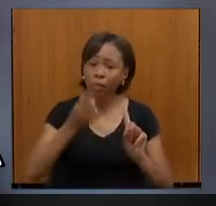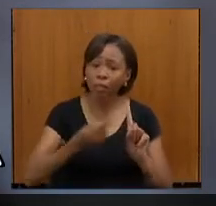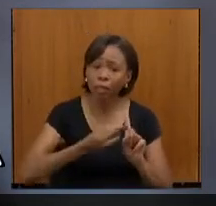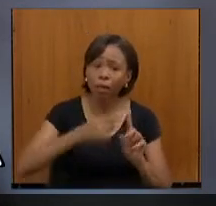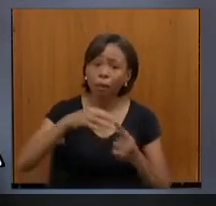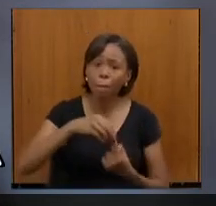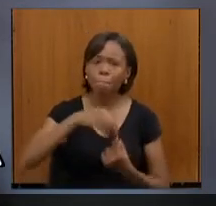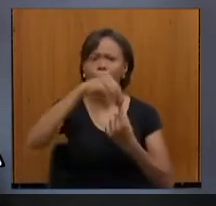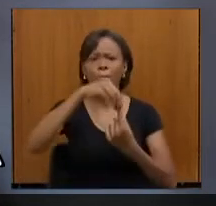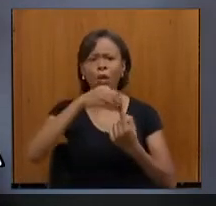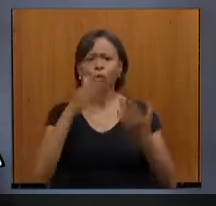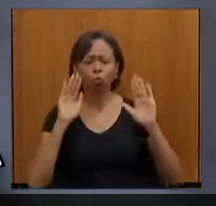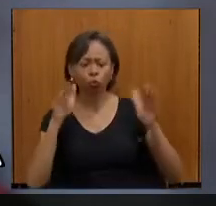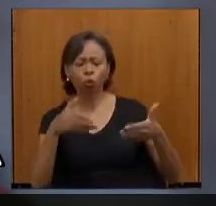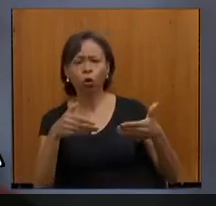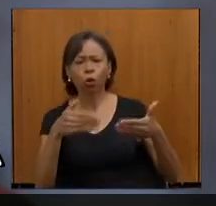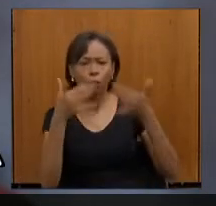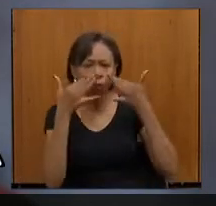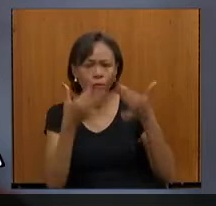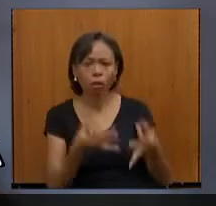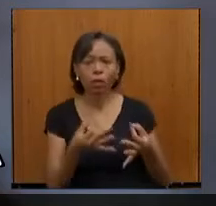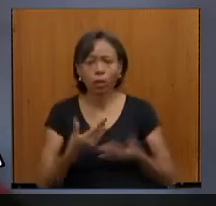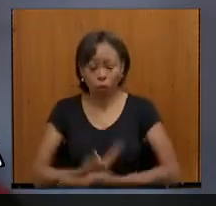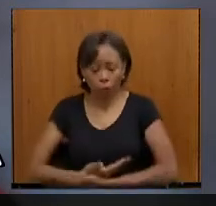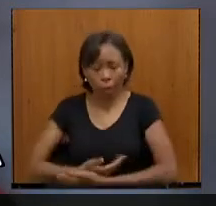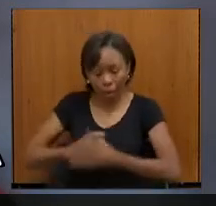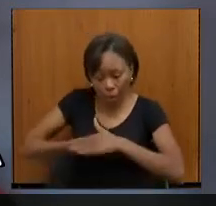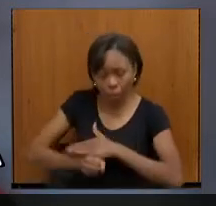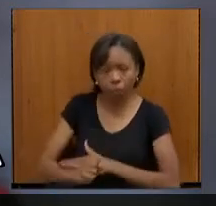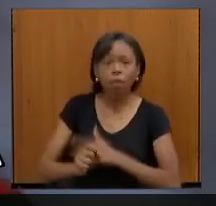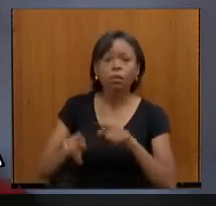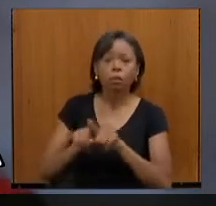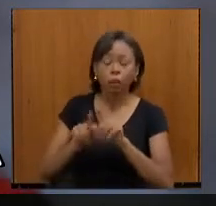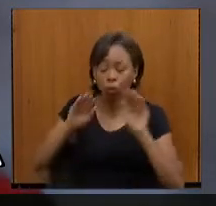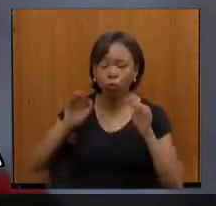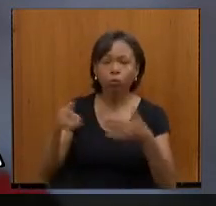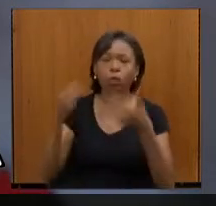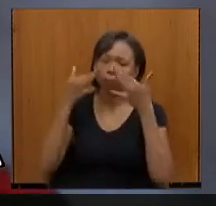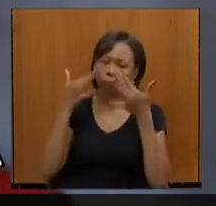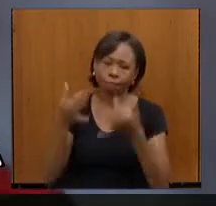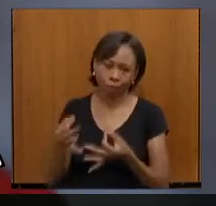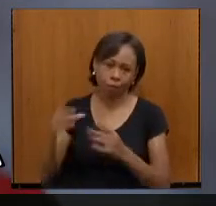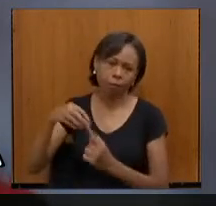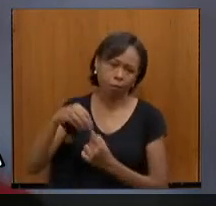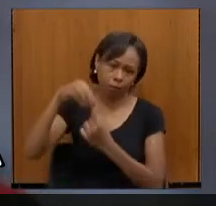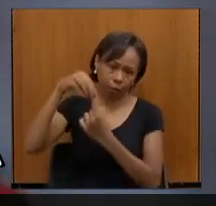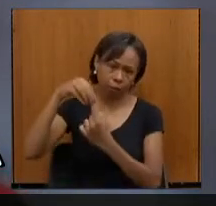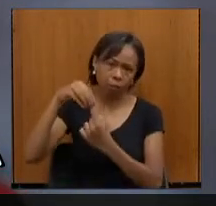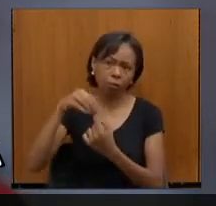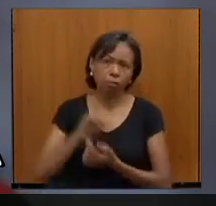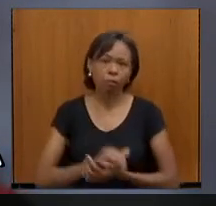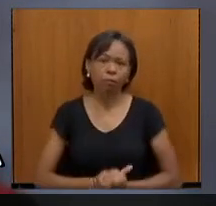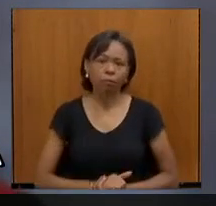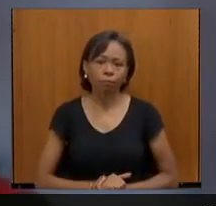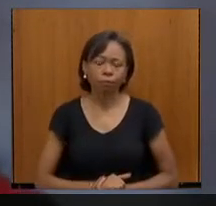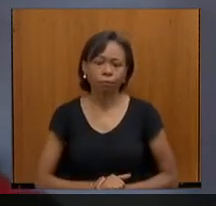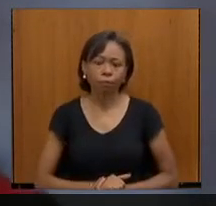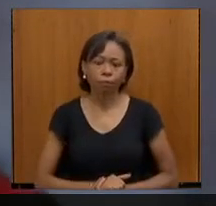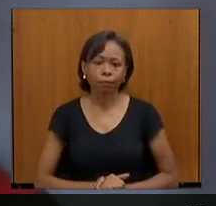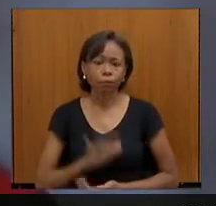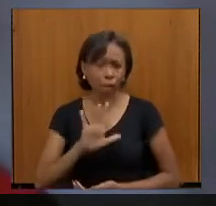os recém-nascidos têm que ser priorizados. Abaixo vocês têm alguns números do que nós estamos fazendo na